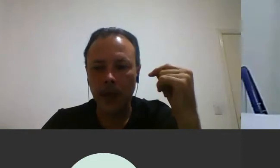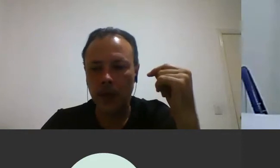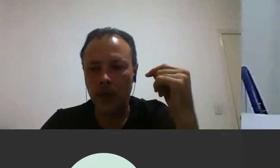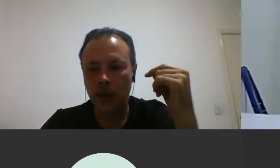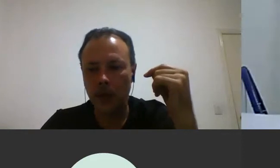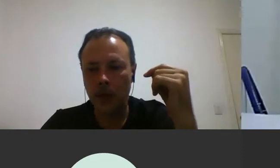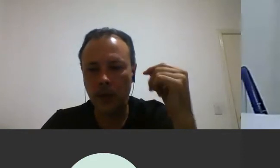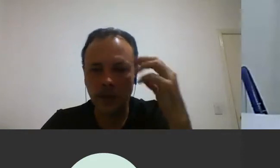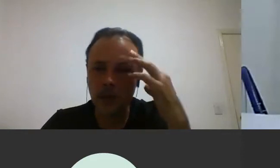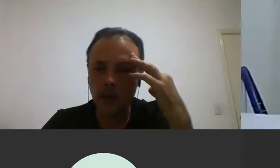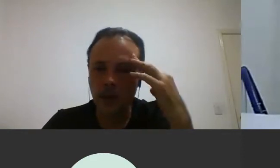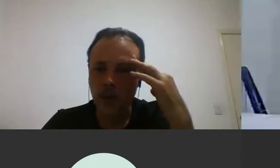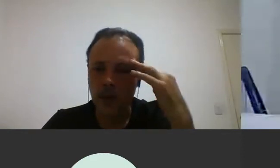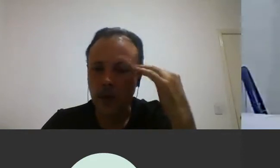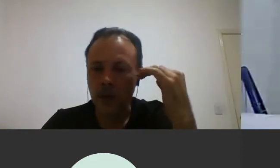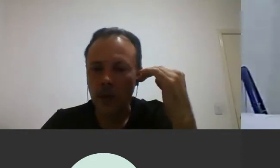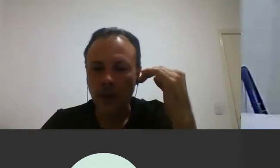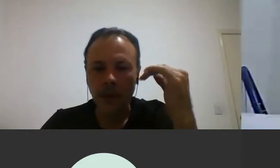E é isso.